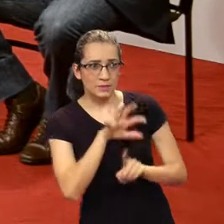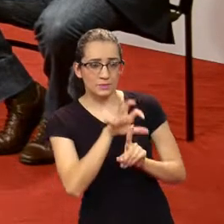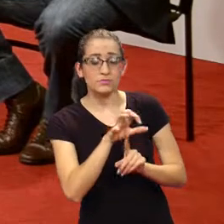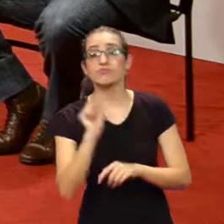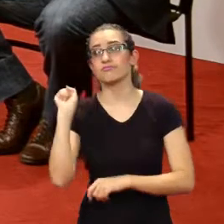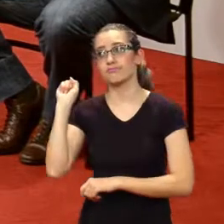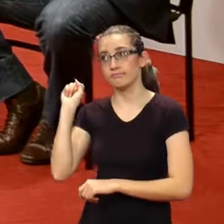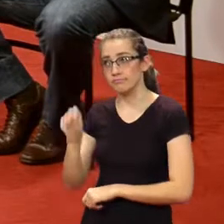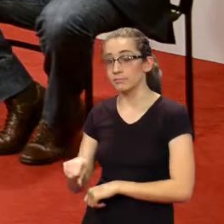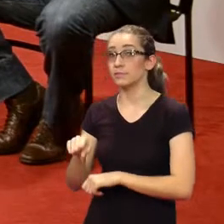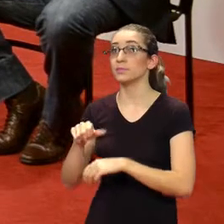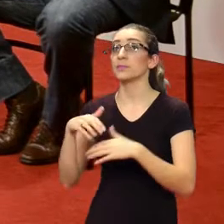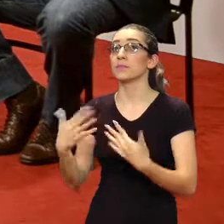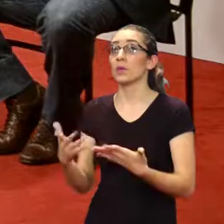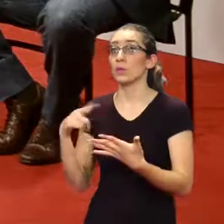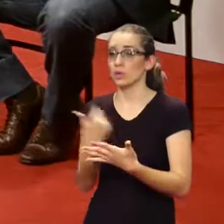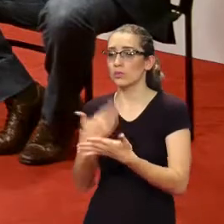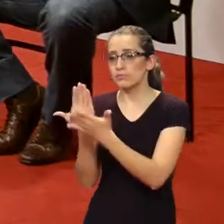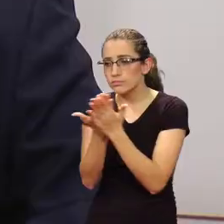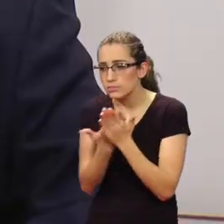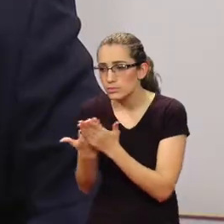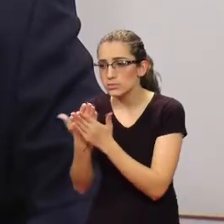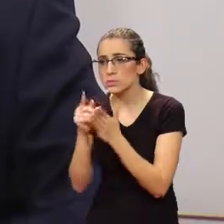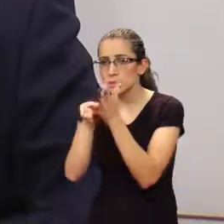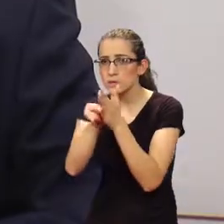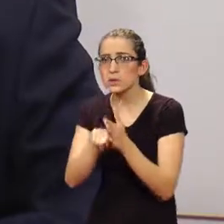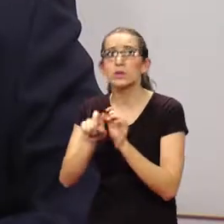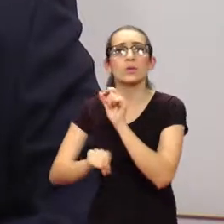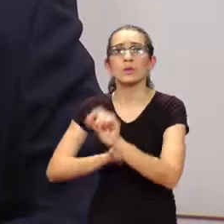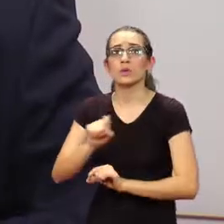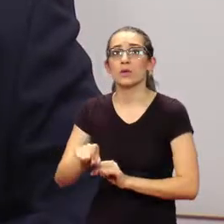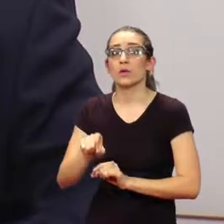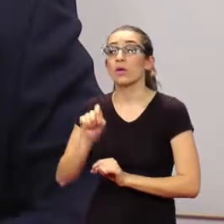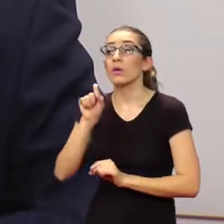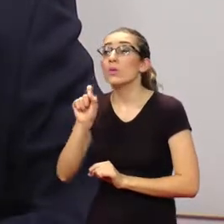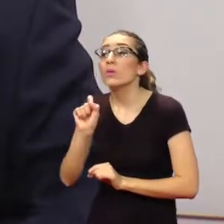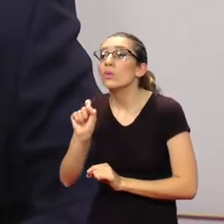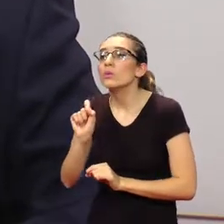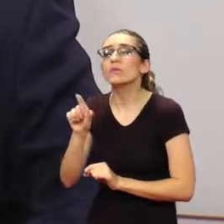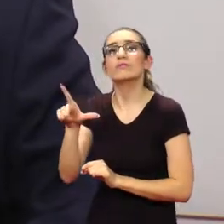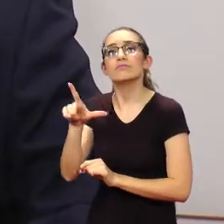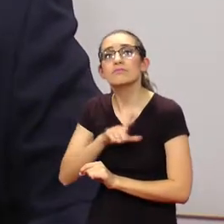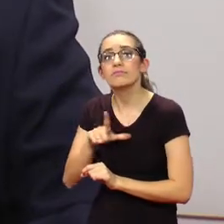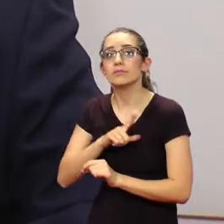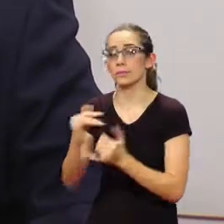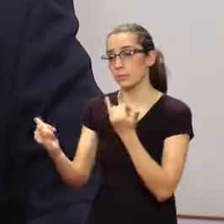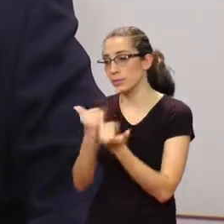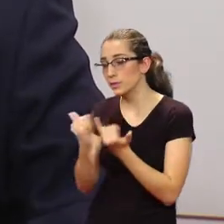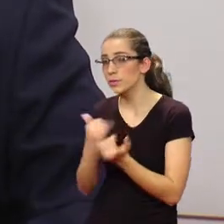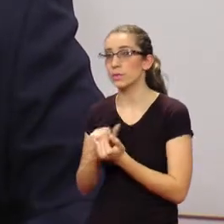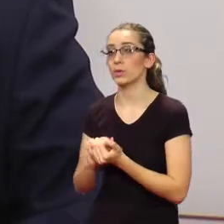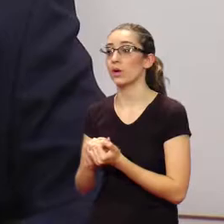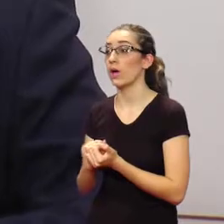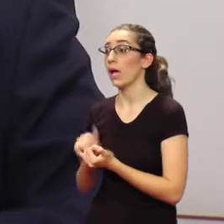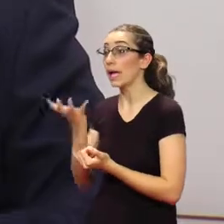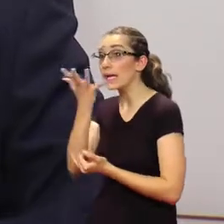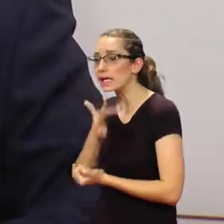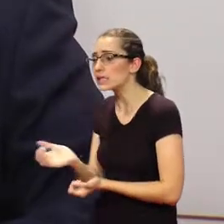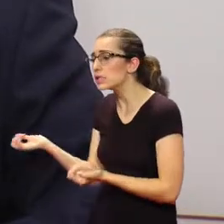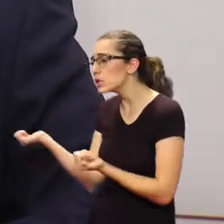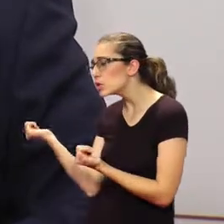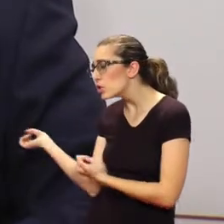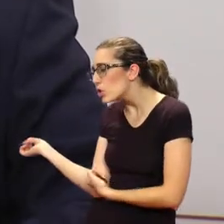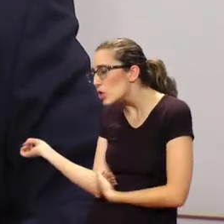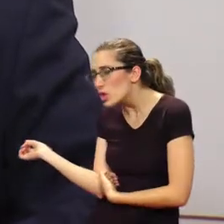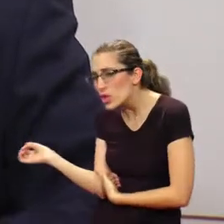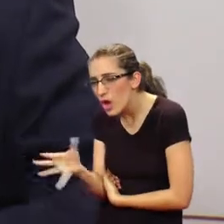que hoje a odontologia, a odontopediatria tem estudado muito, é qual é a relação da introdução precoce do açúcar na vida de uma